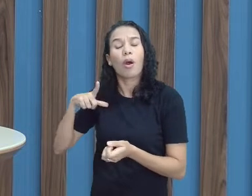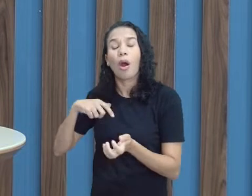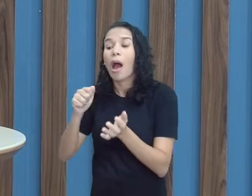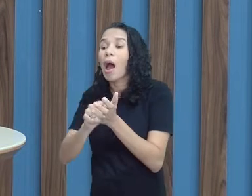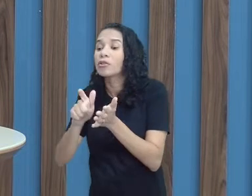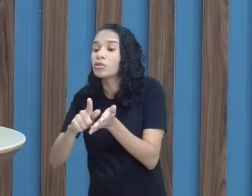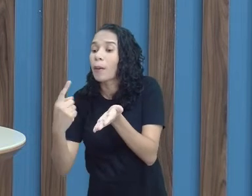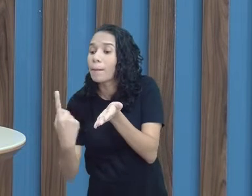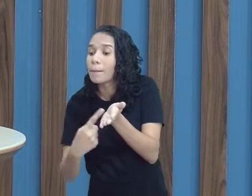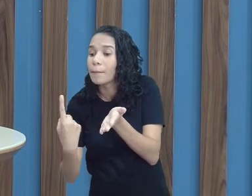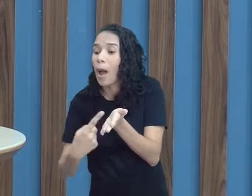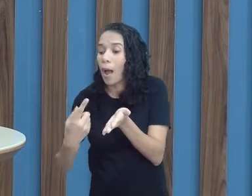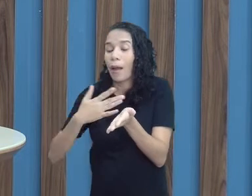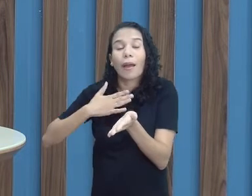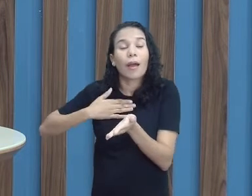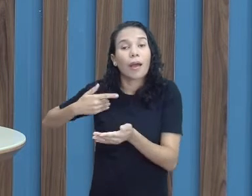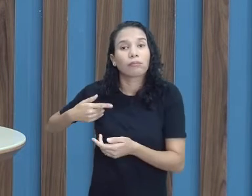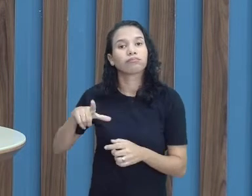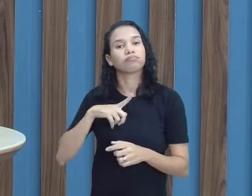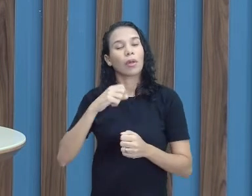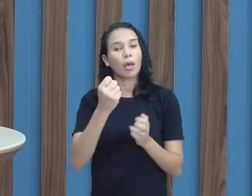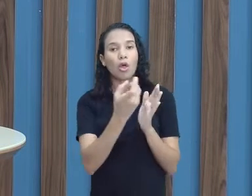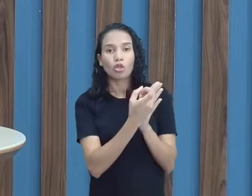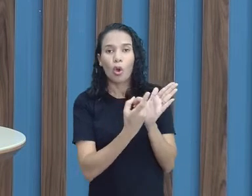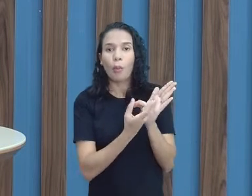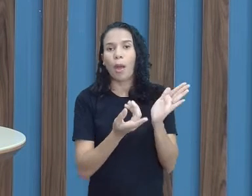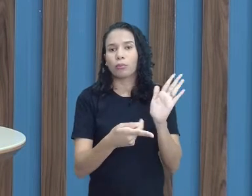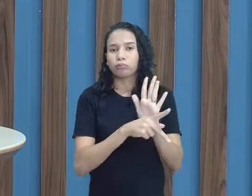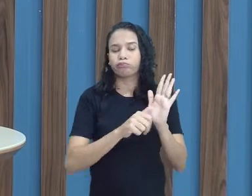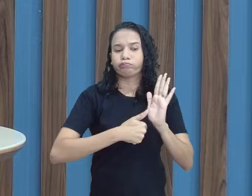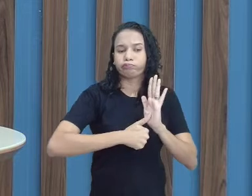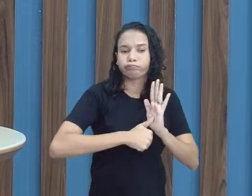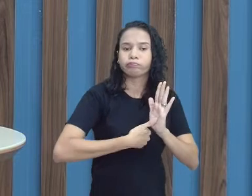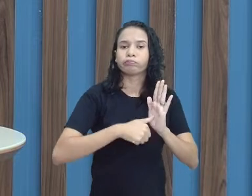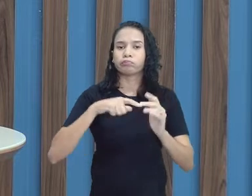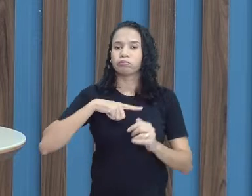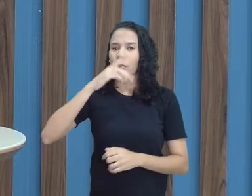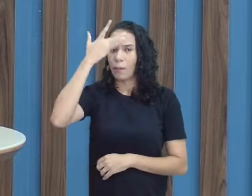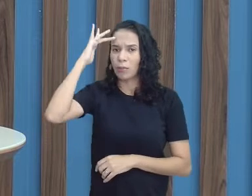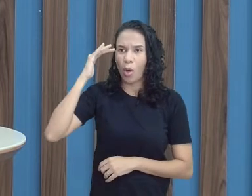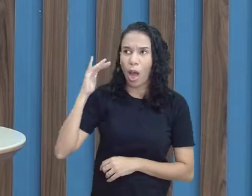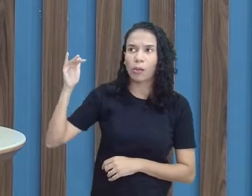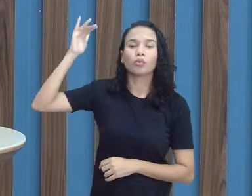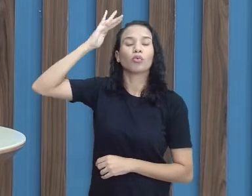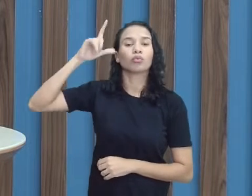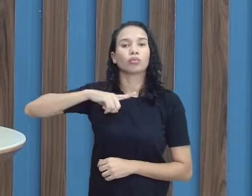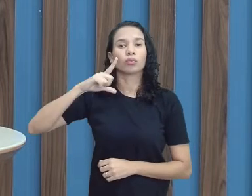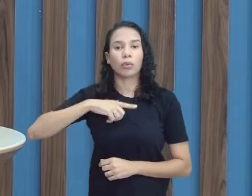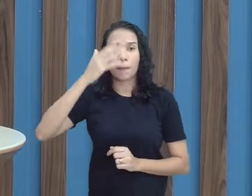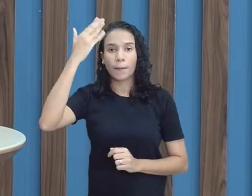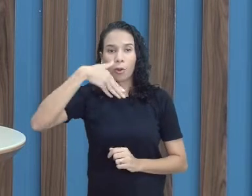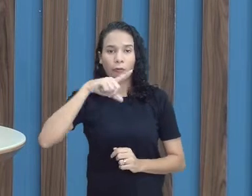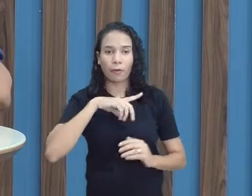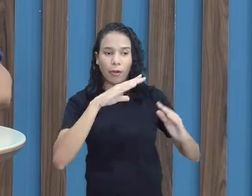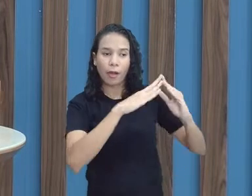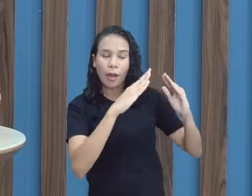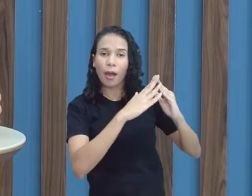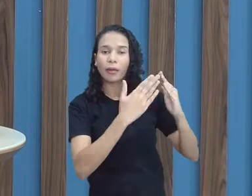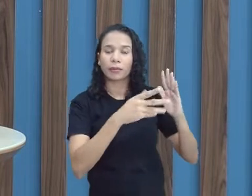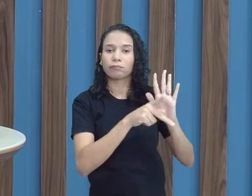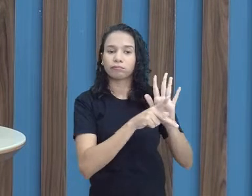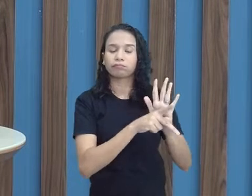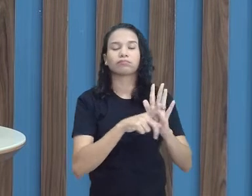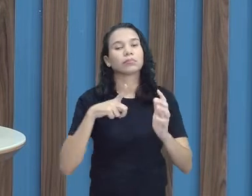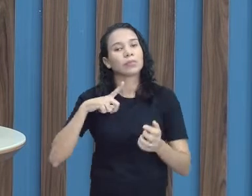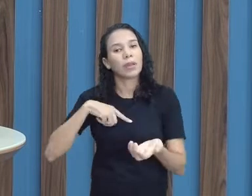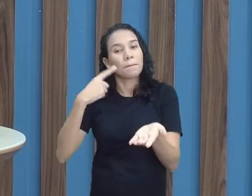vocês, agendar para vocês, levem documentos, peça para o adulto levar um comprovante de residência e agendem